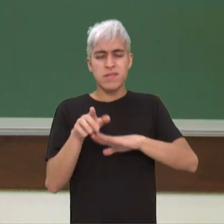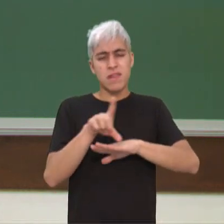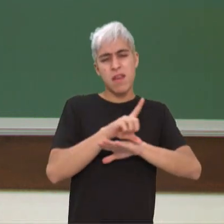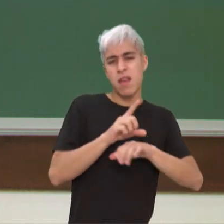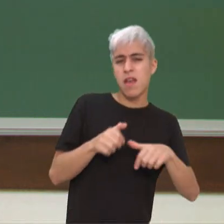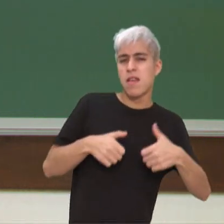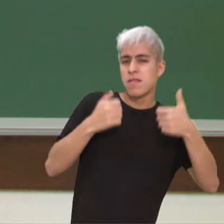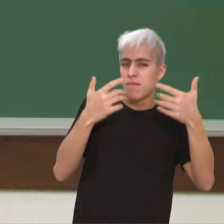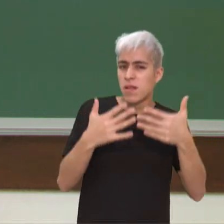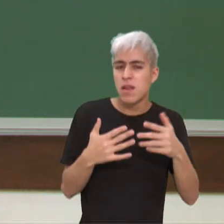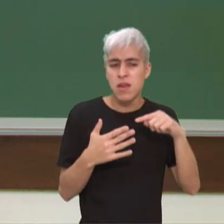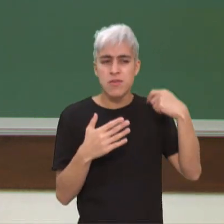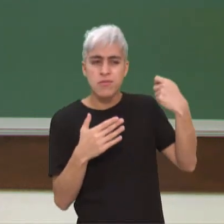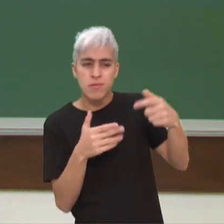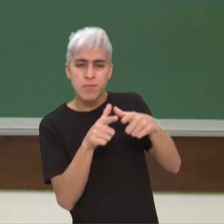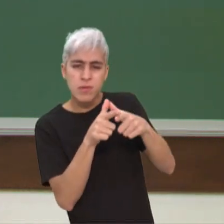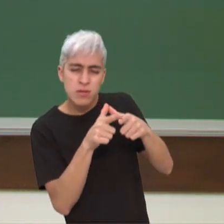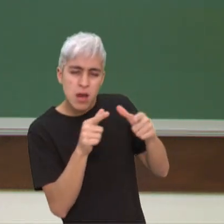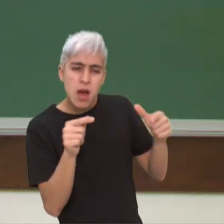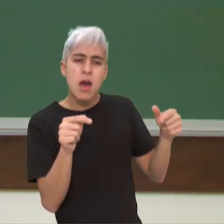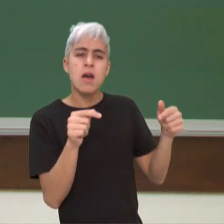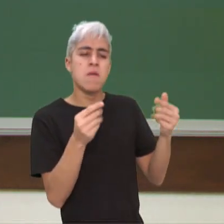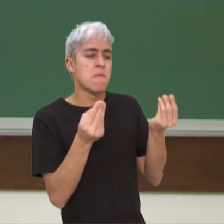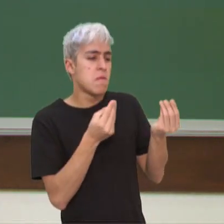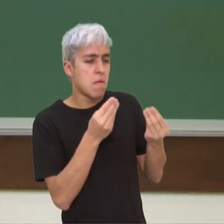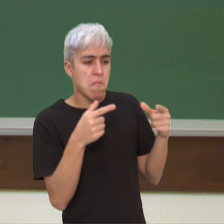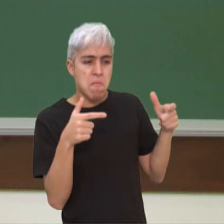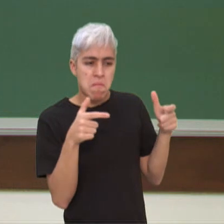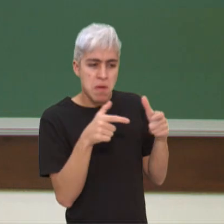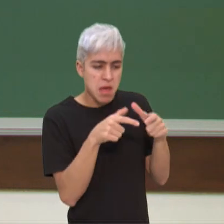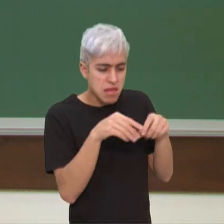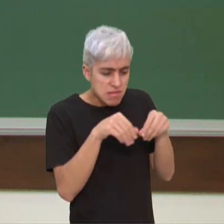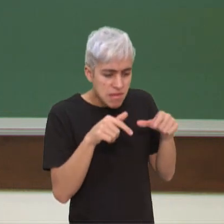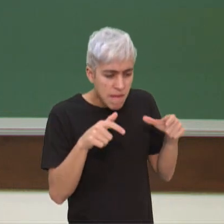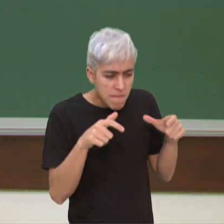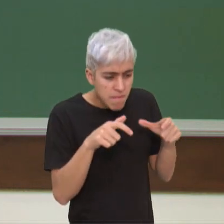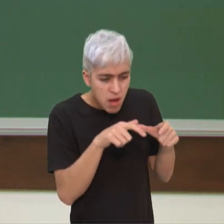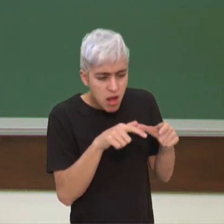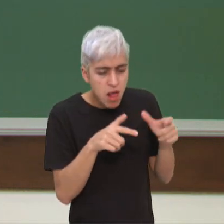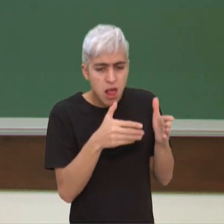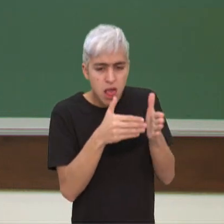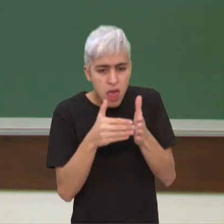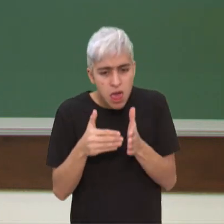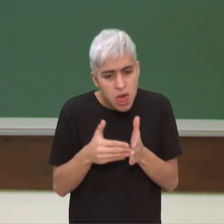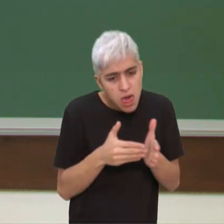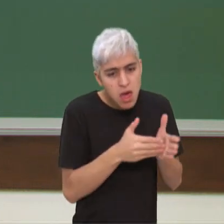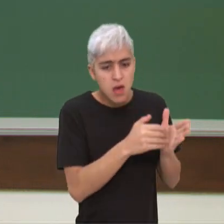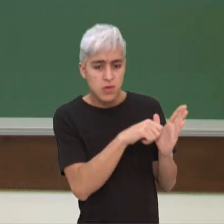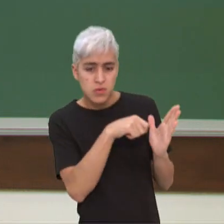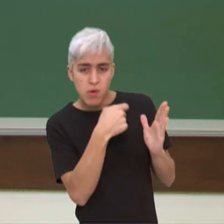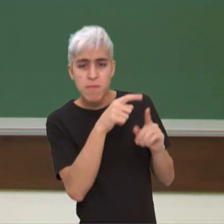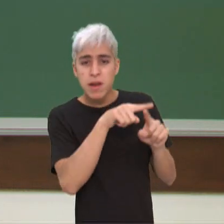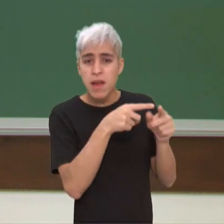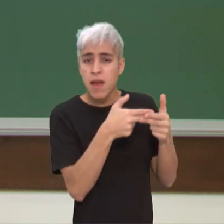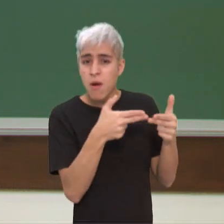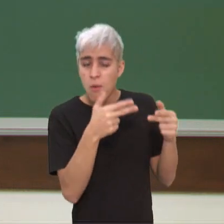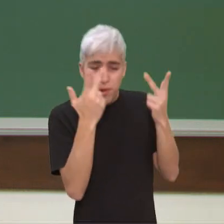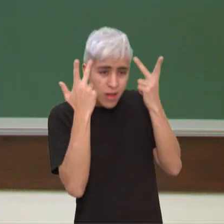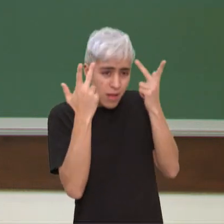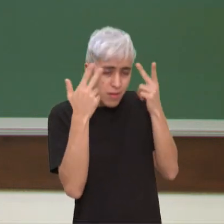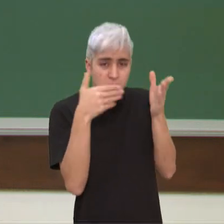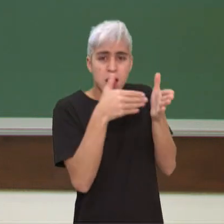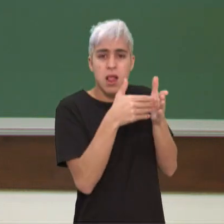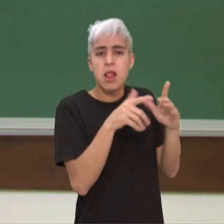um pouquinho aí do Japão, né? Falei do seu pequeno território, a sua questão dos seus recursos